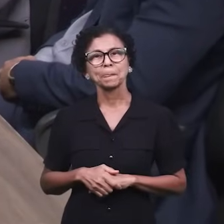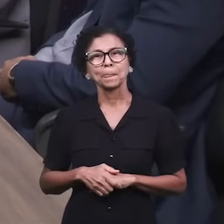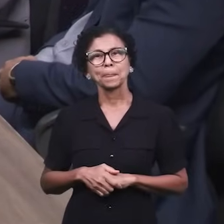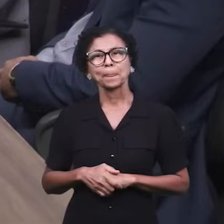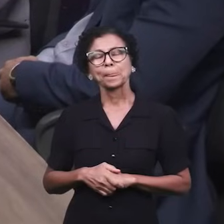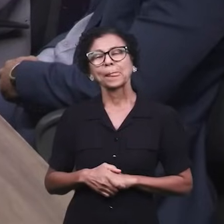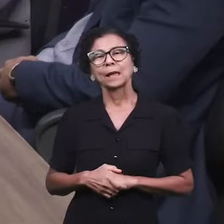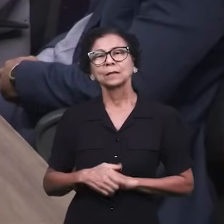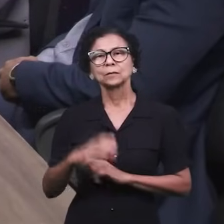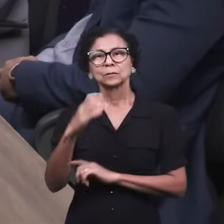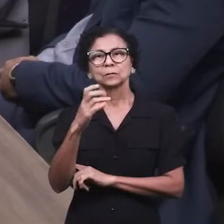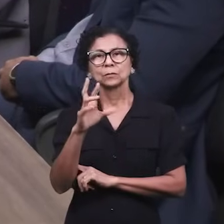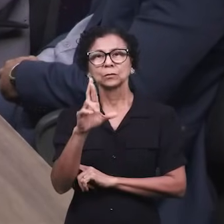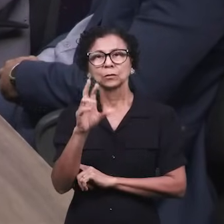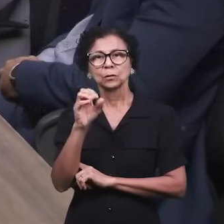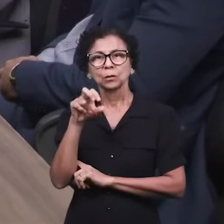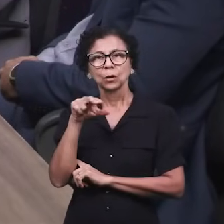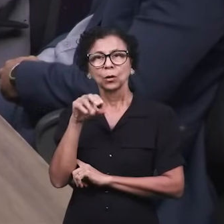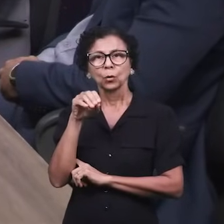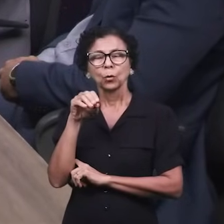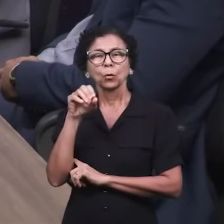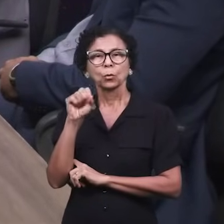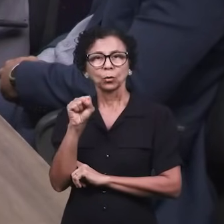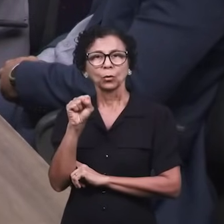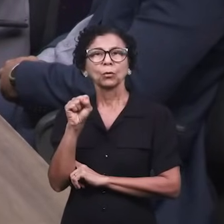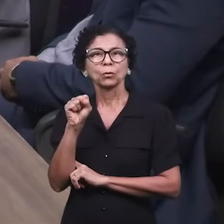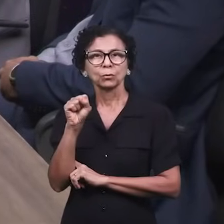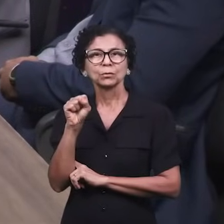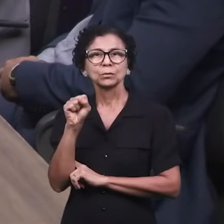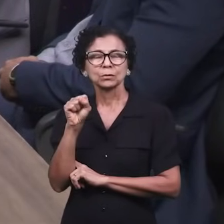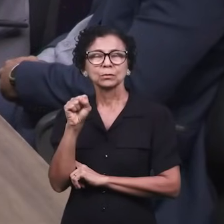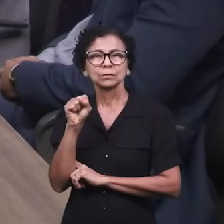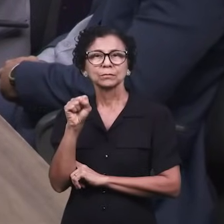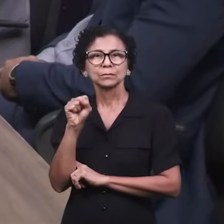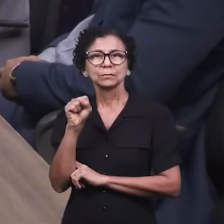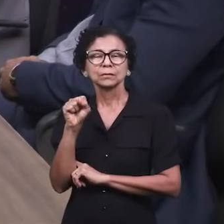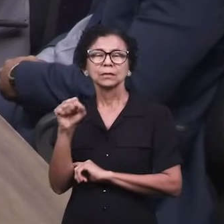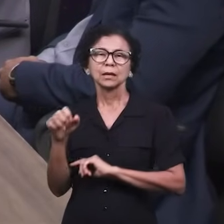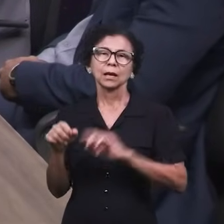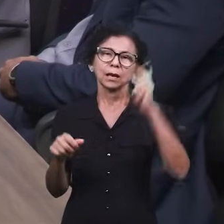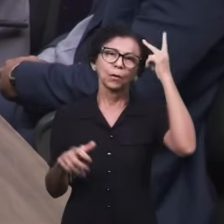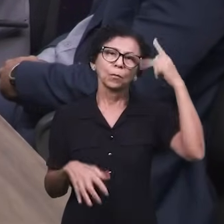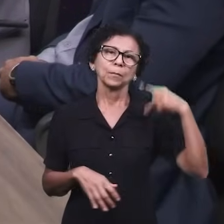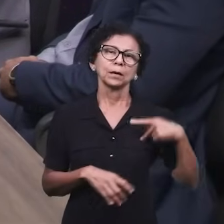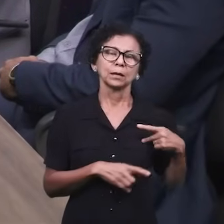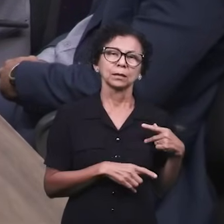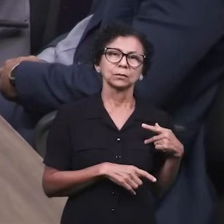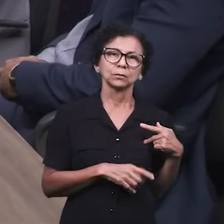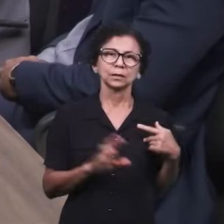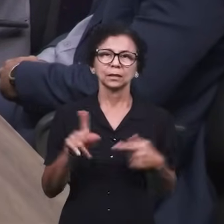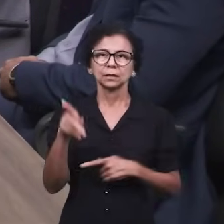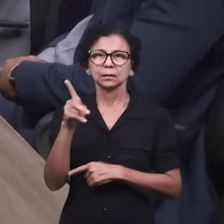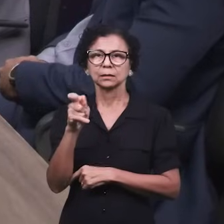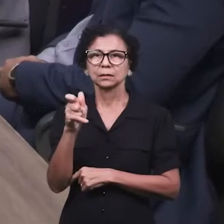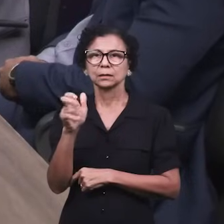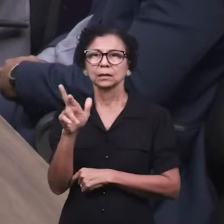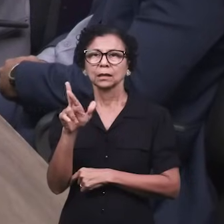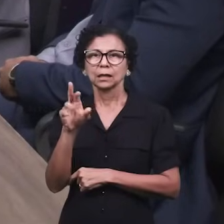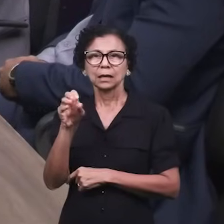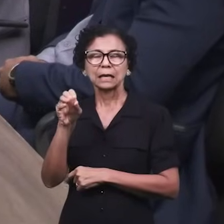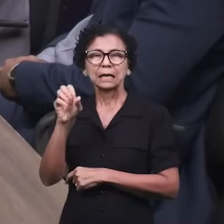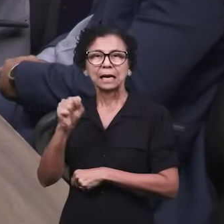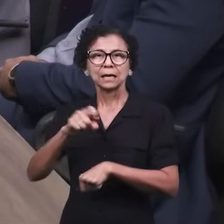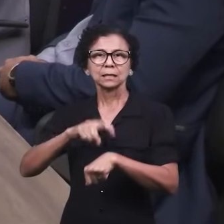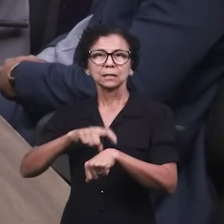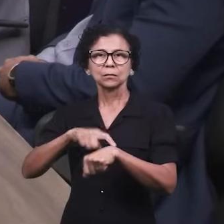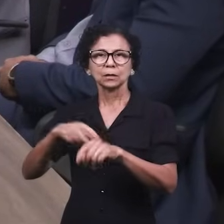nós chamamos de crono, né? O cronos. Mas esse tempo aqui é o kairos, ou seja, kairos é o tempo de Deus, é o tempo profético, é o